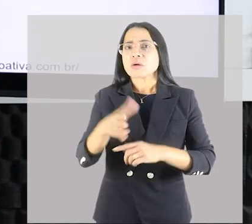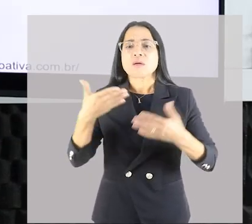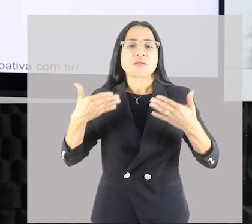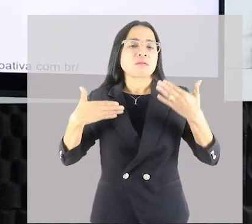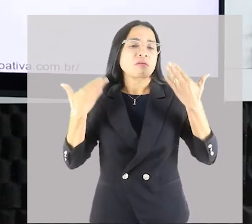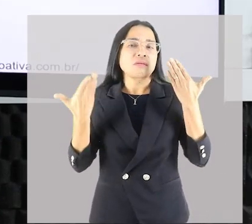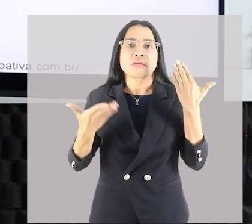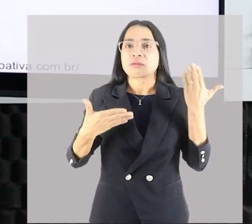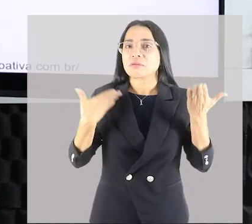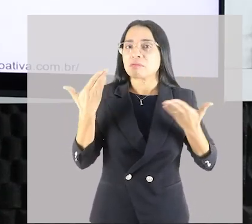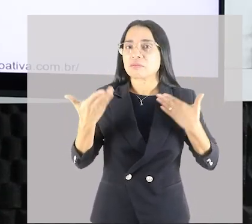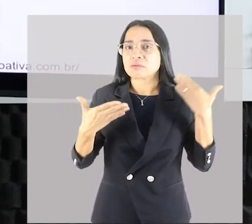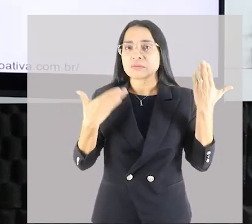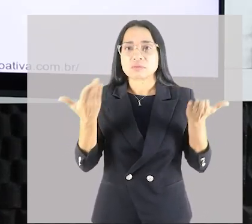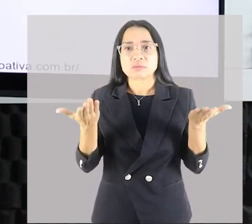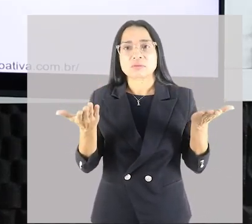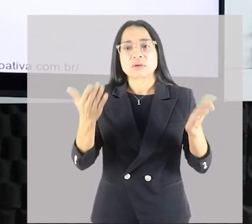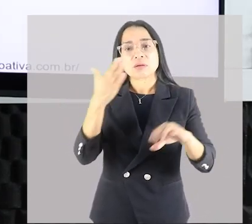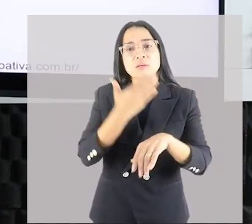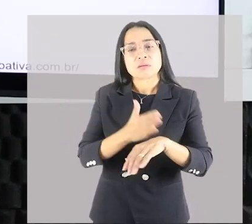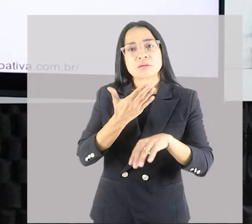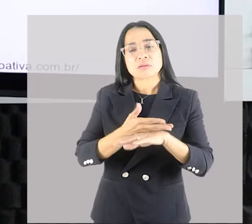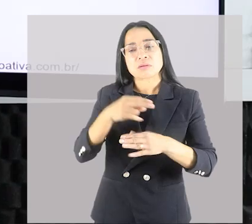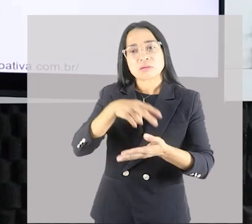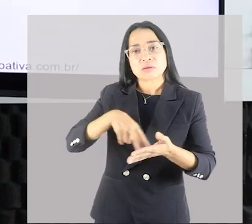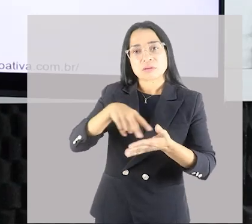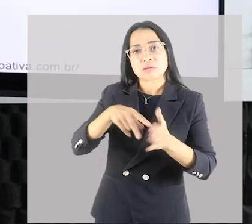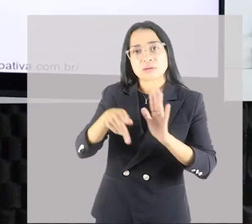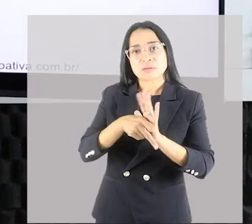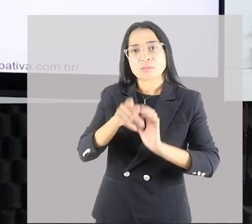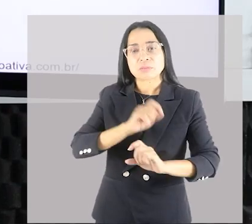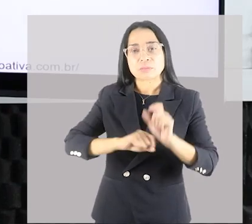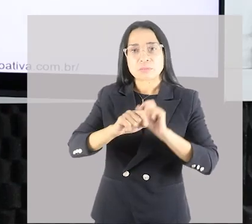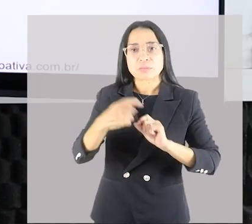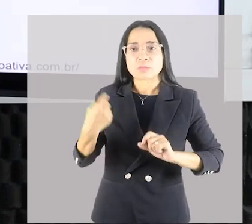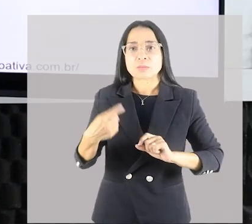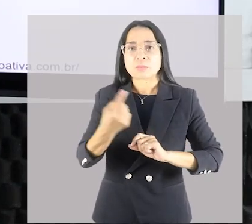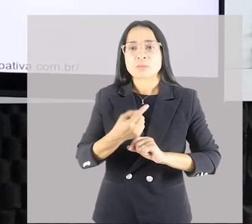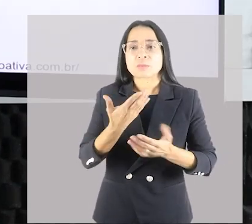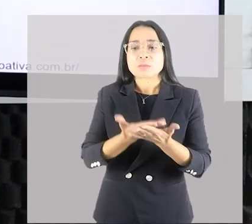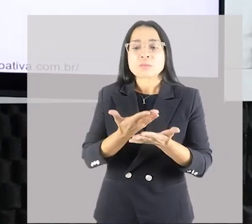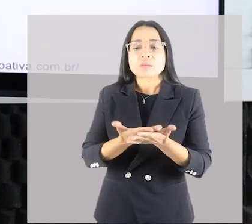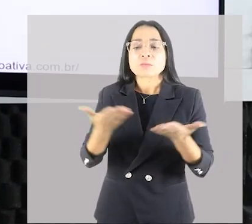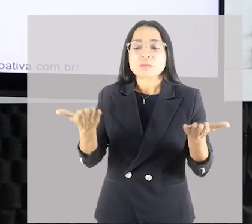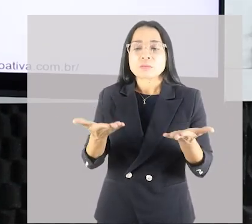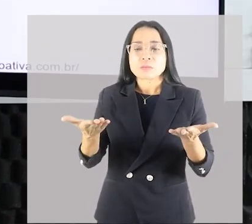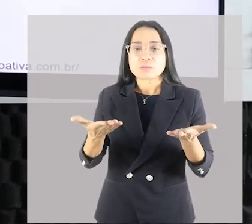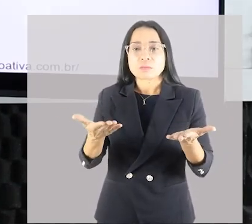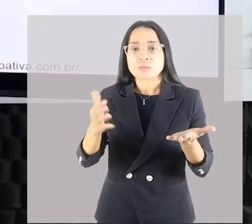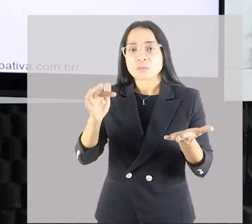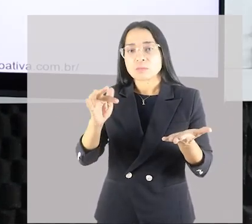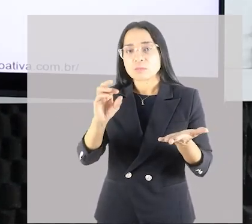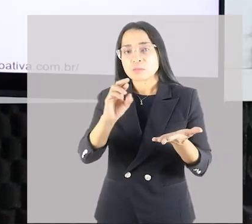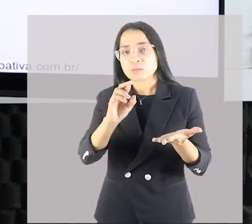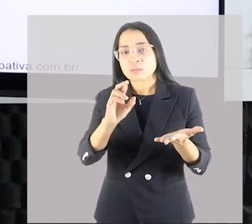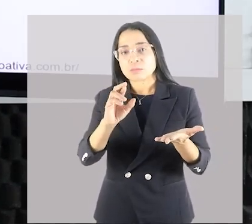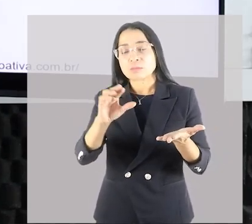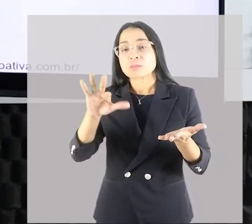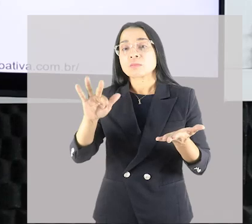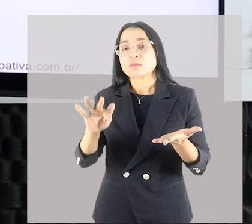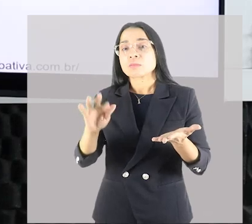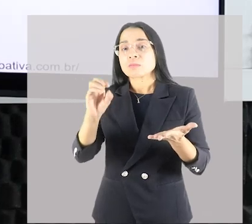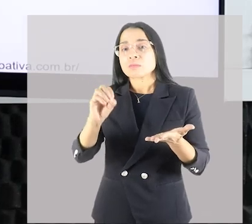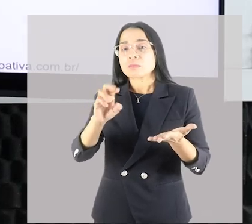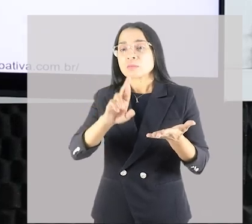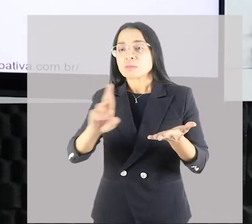se divertir e praticar a dança em específico na nossa aula de hoje, a dança do forró, beleza? Então esse é